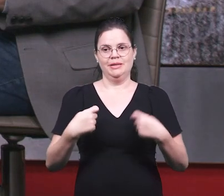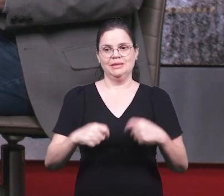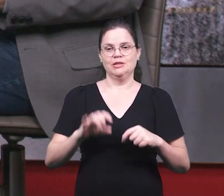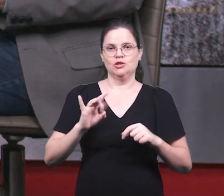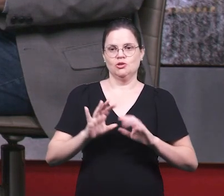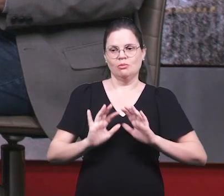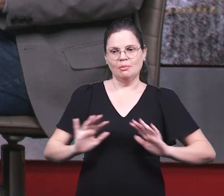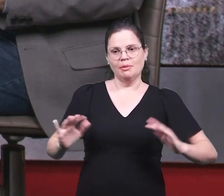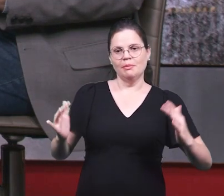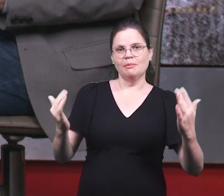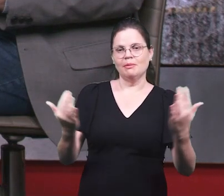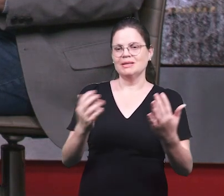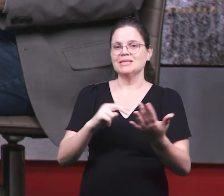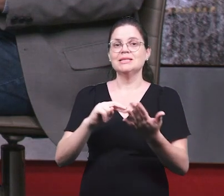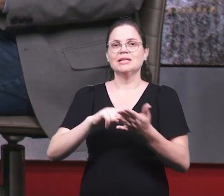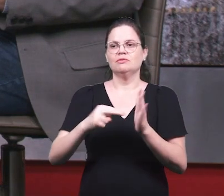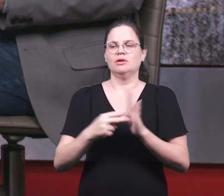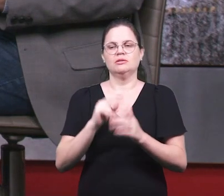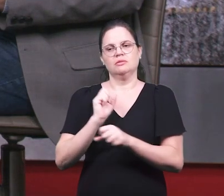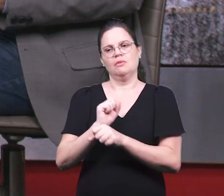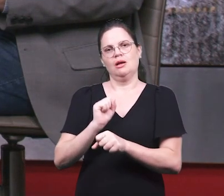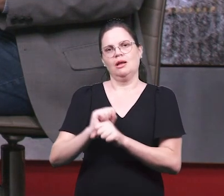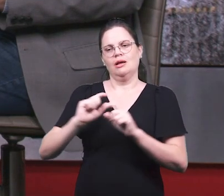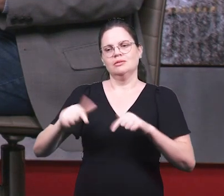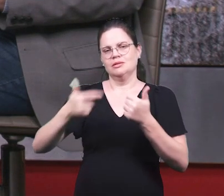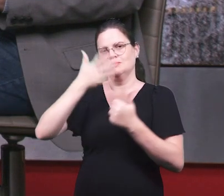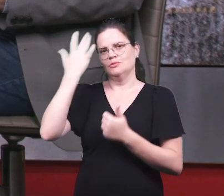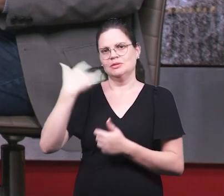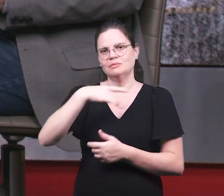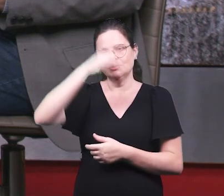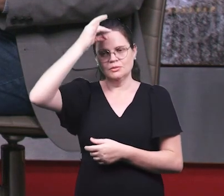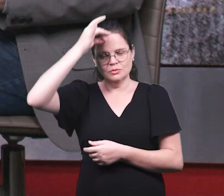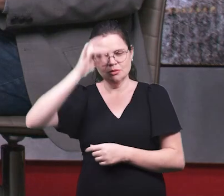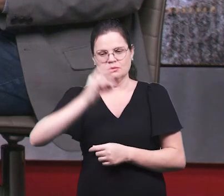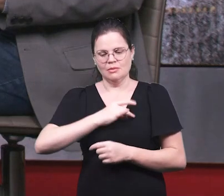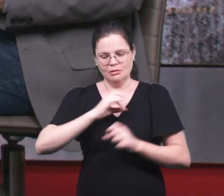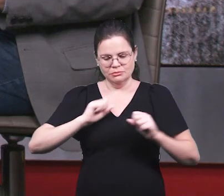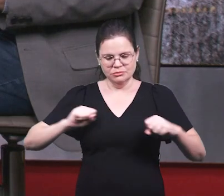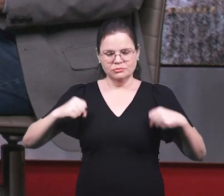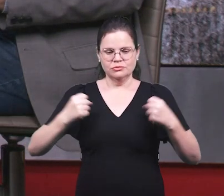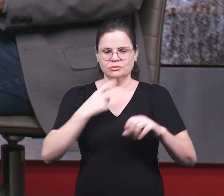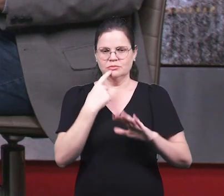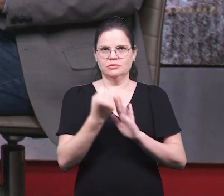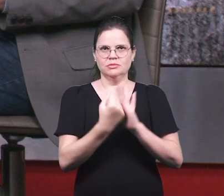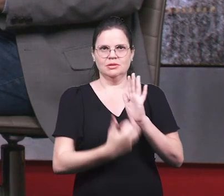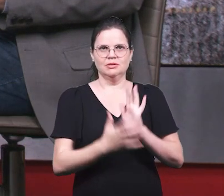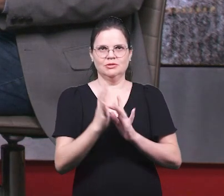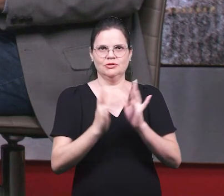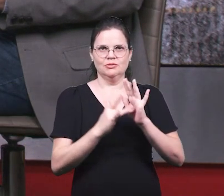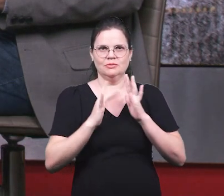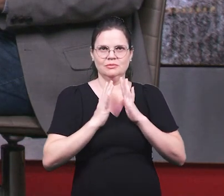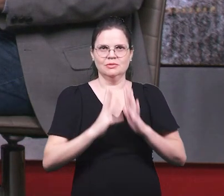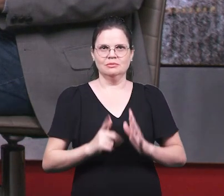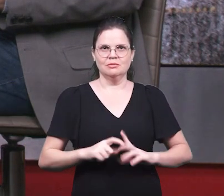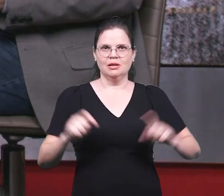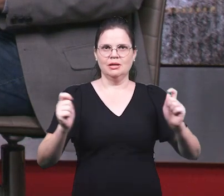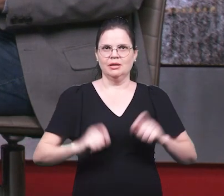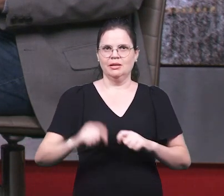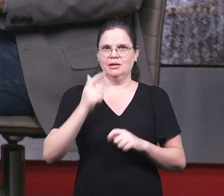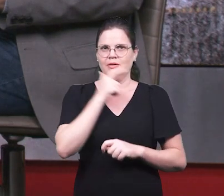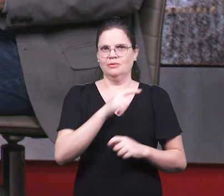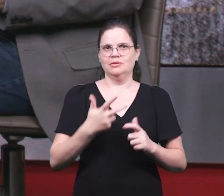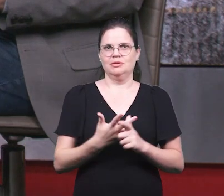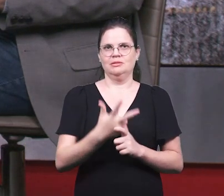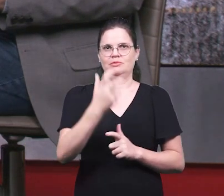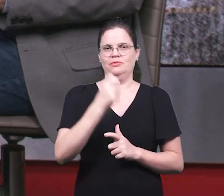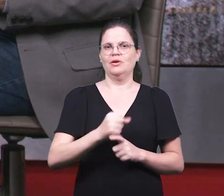só com a presença do Espírito Santo de Deus na nossa vida, nos fortalecendo, o sangue de Jesus nos purificando, é que nós conseguimos vencer